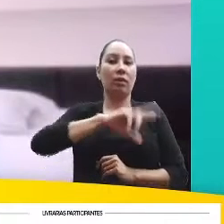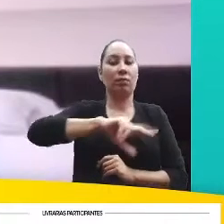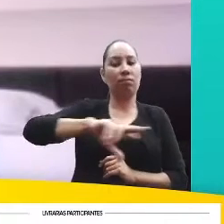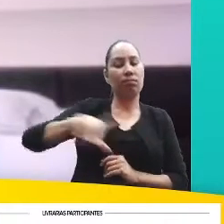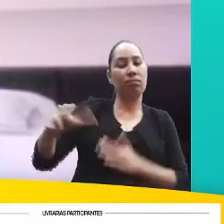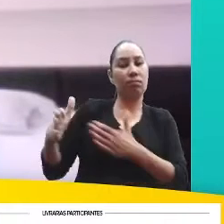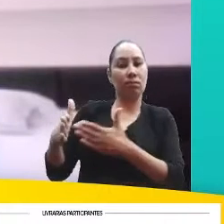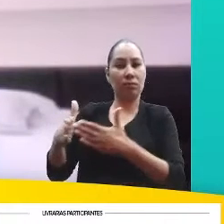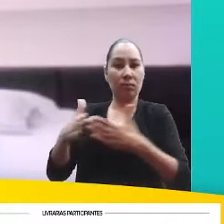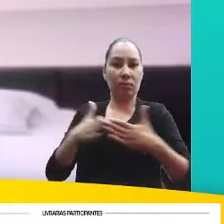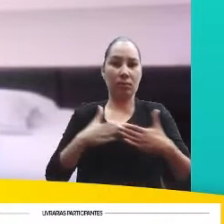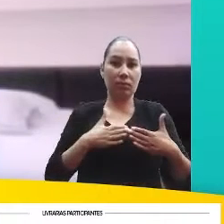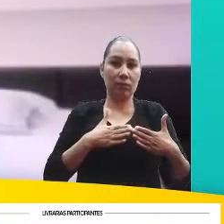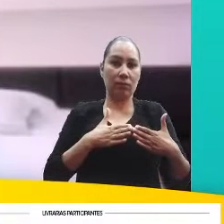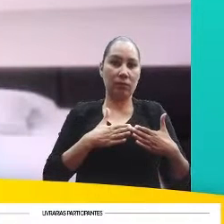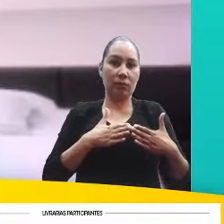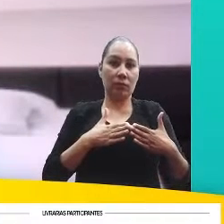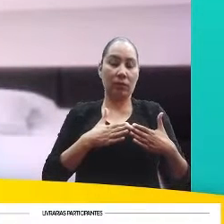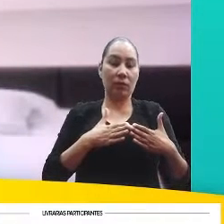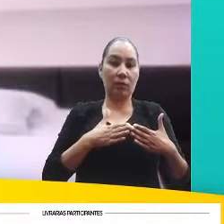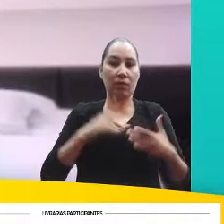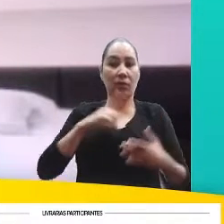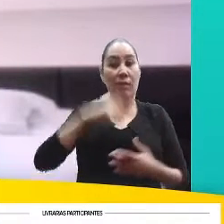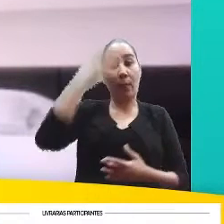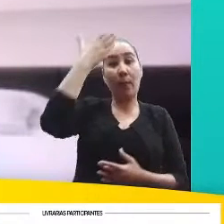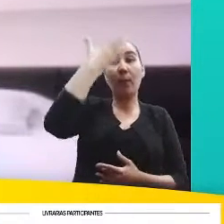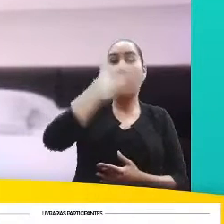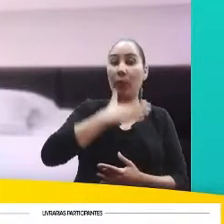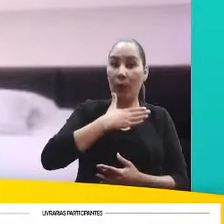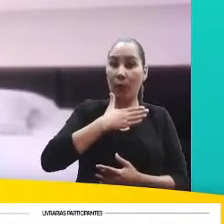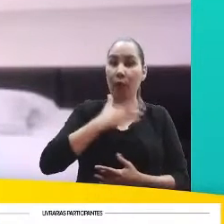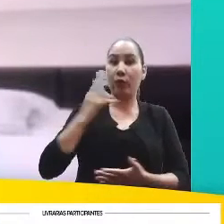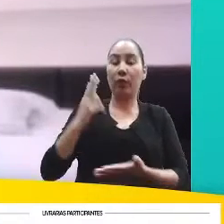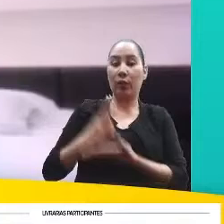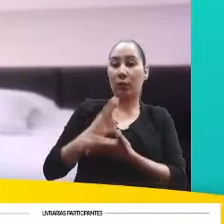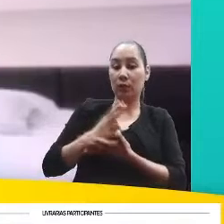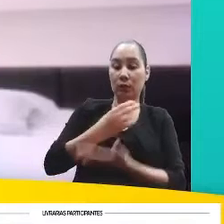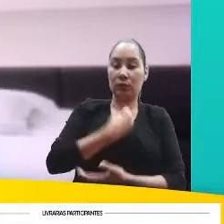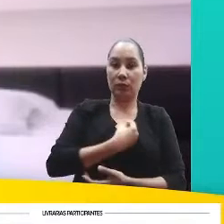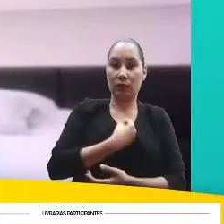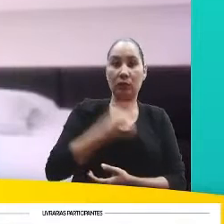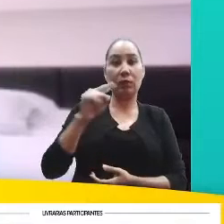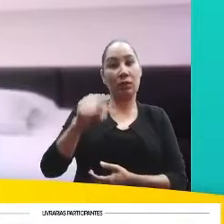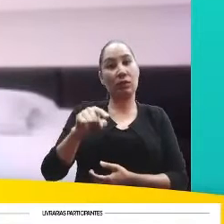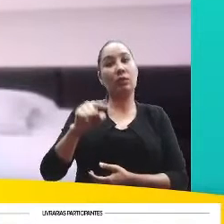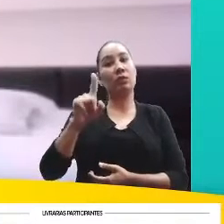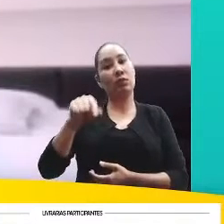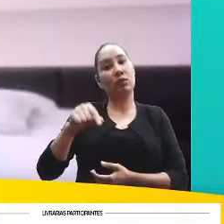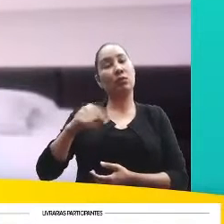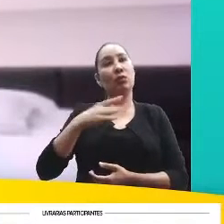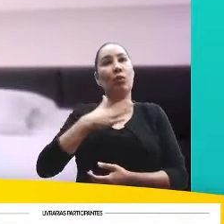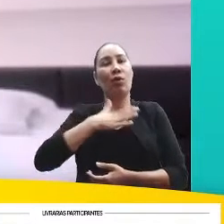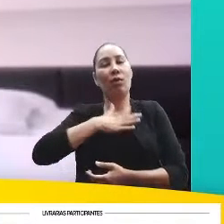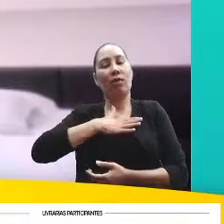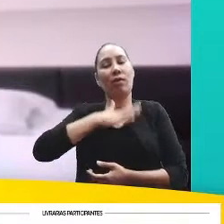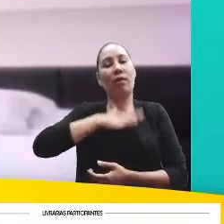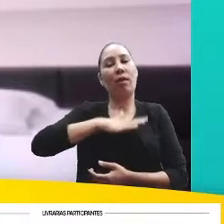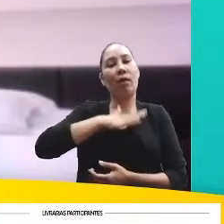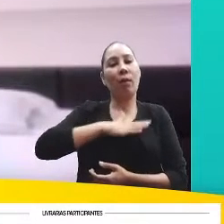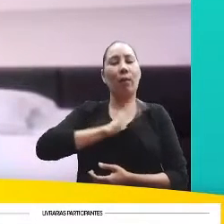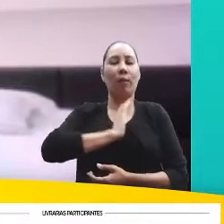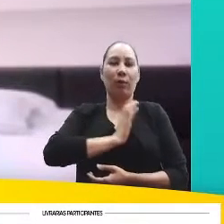defendem com provas a permanência da vida, isso sim nos consola. Então, procurem